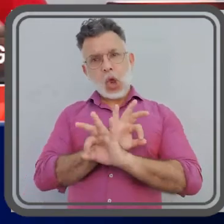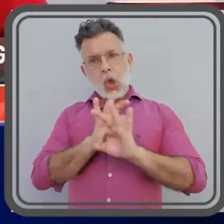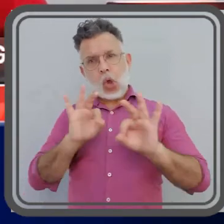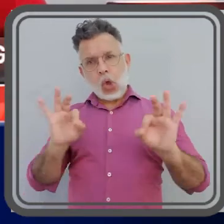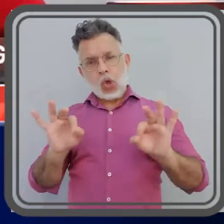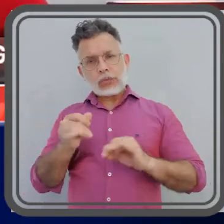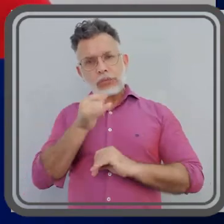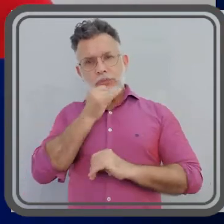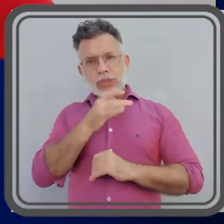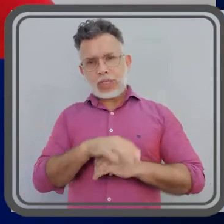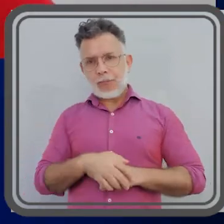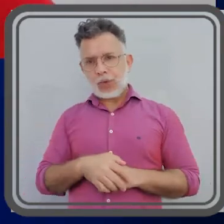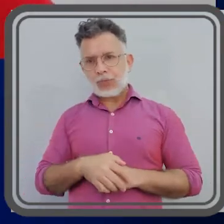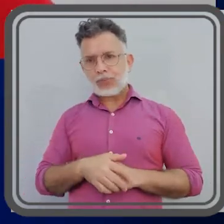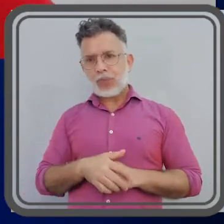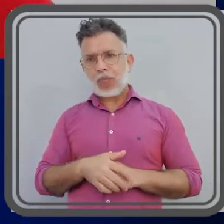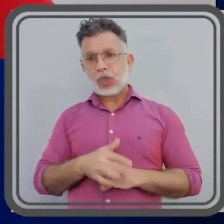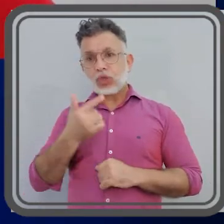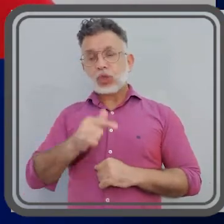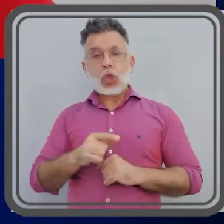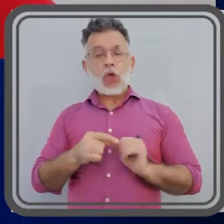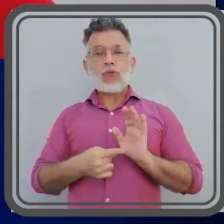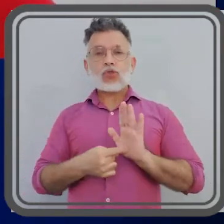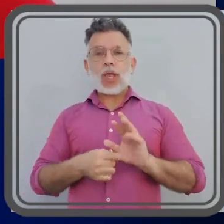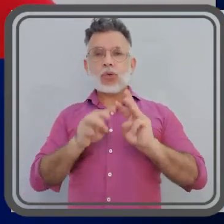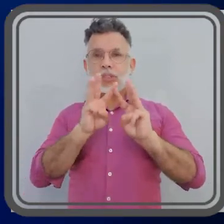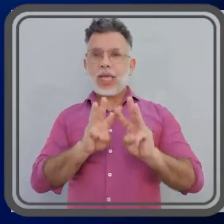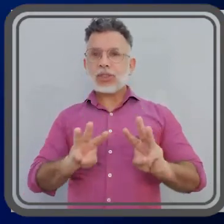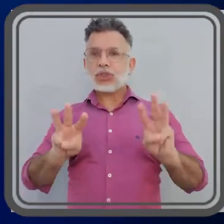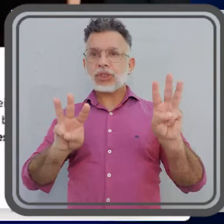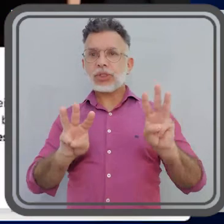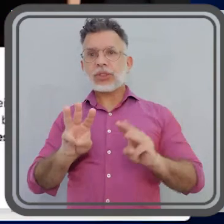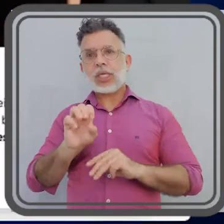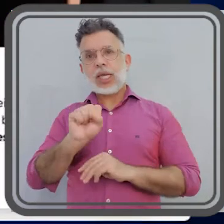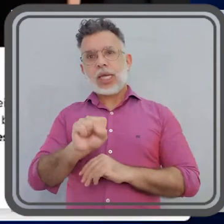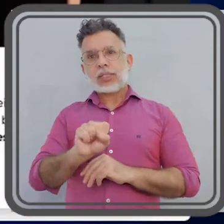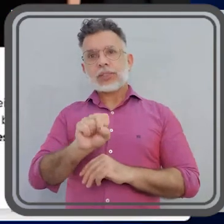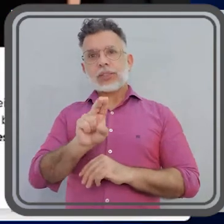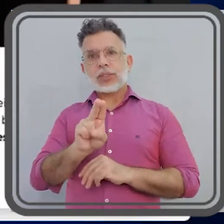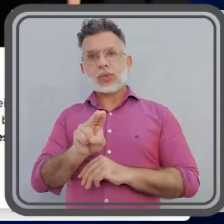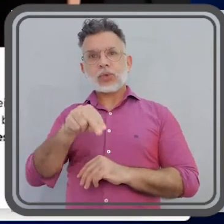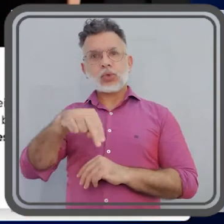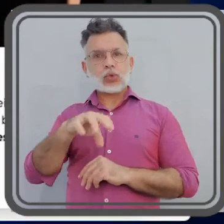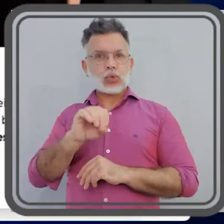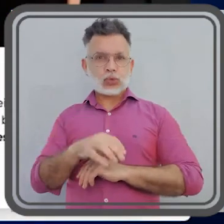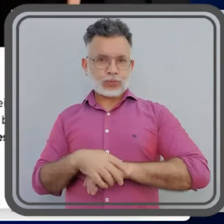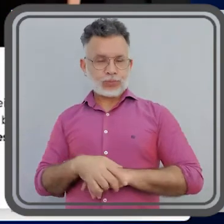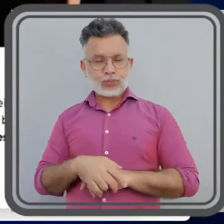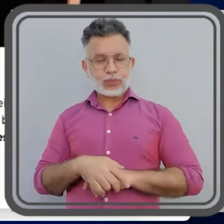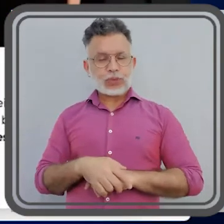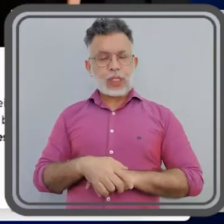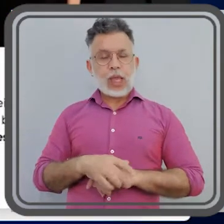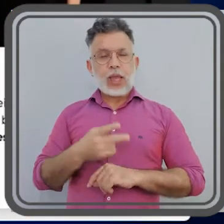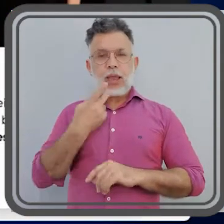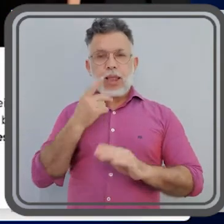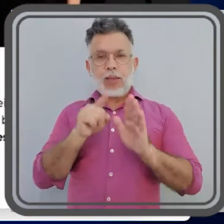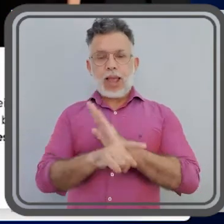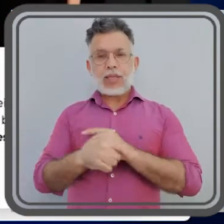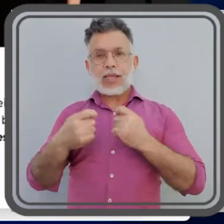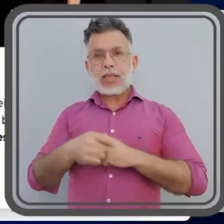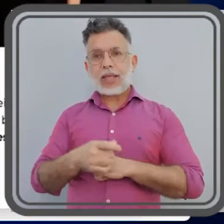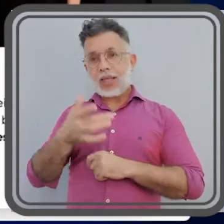trajetória. Tiagão, vou jogar de novo aqui o site da Suno, que eu queria explorar contigo a necessidade de as pessoas